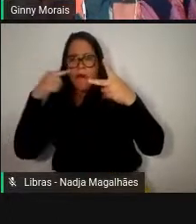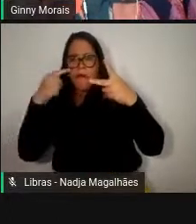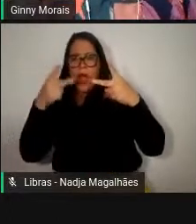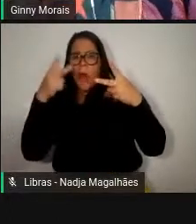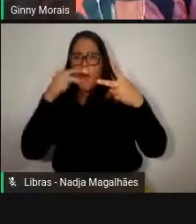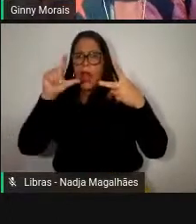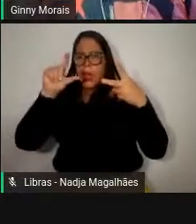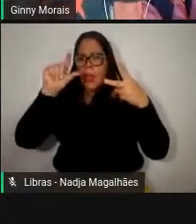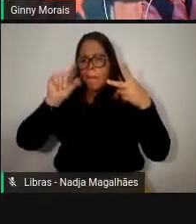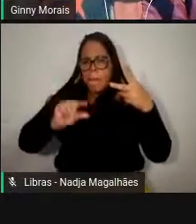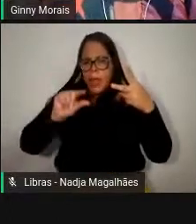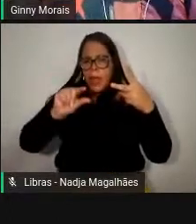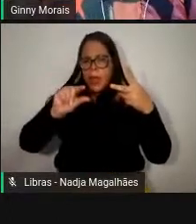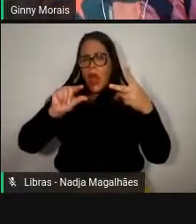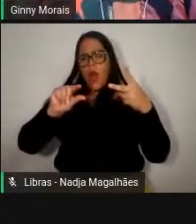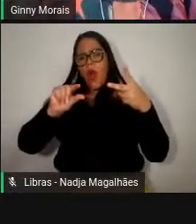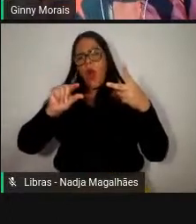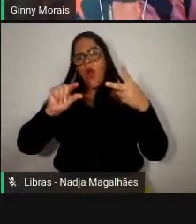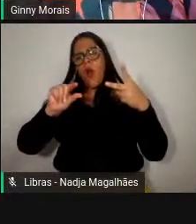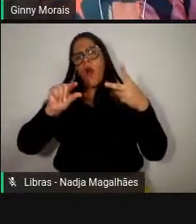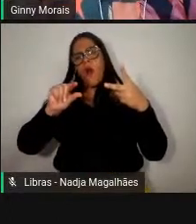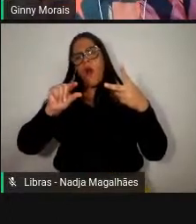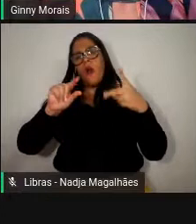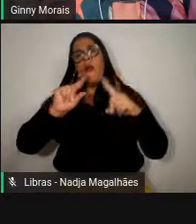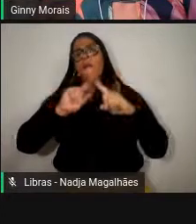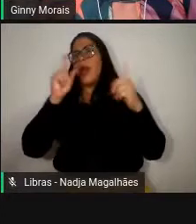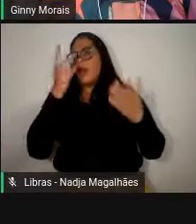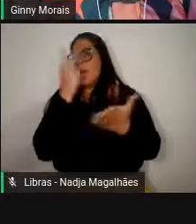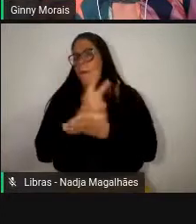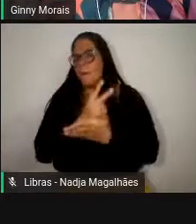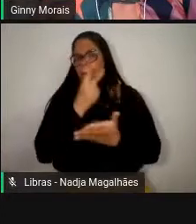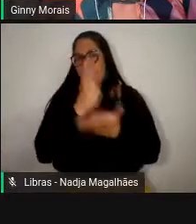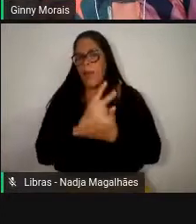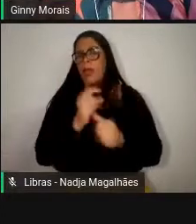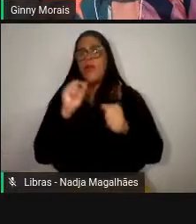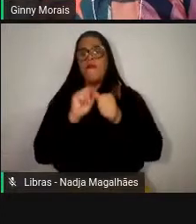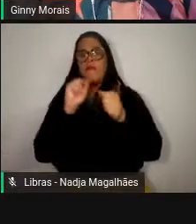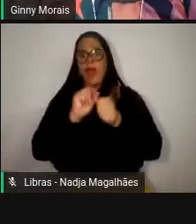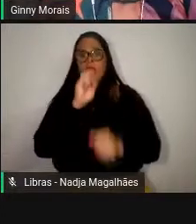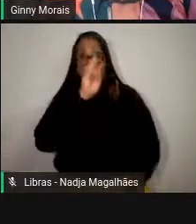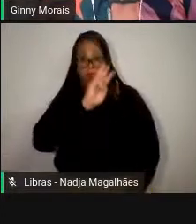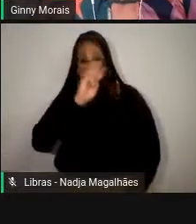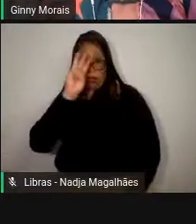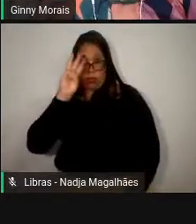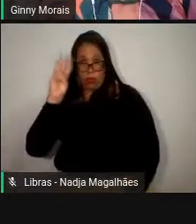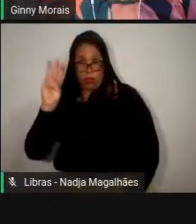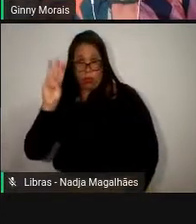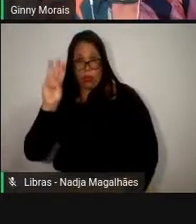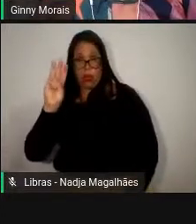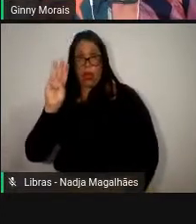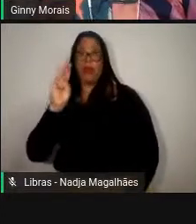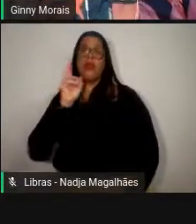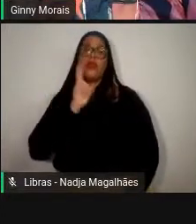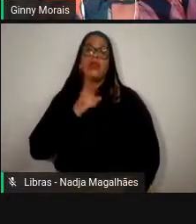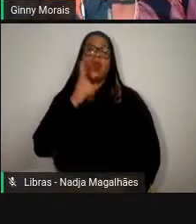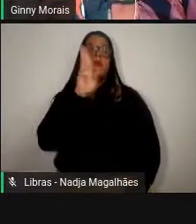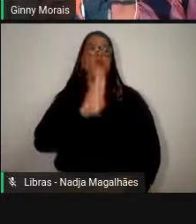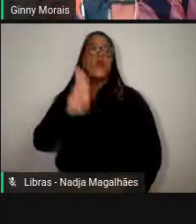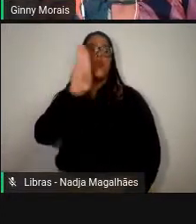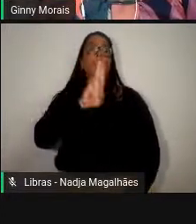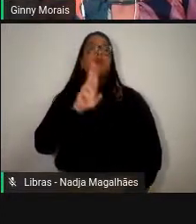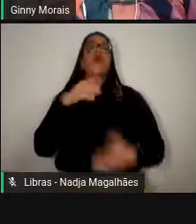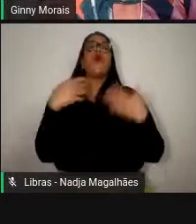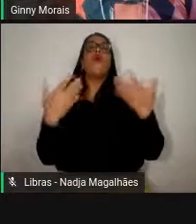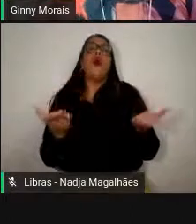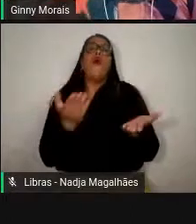utilizam no YouTube, mesmo os que fazem pelo site, a maior parte se utiliza do